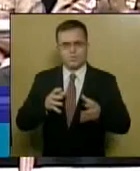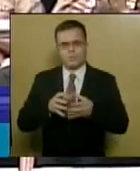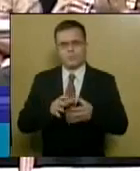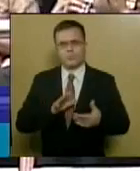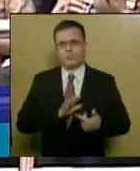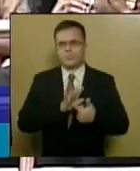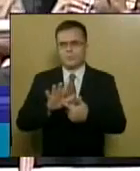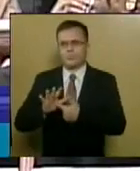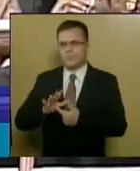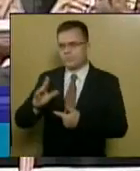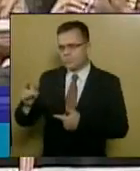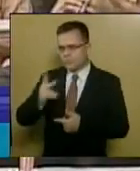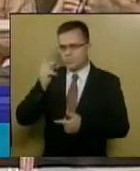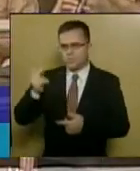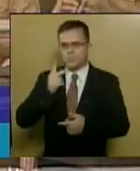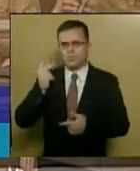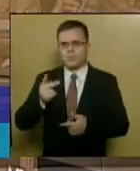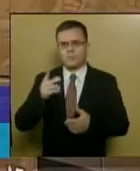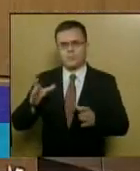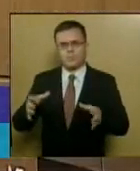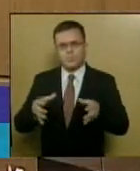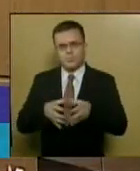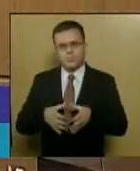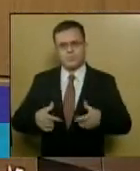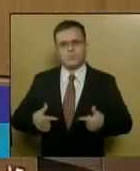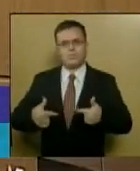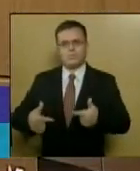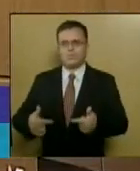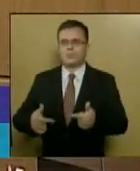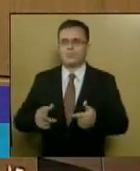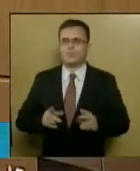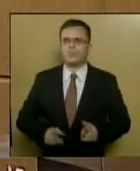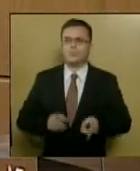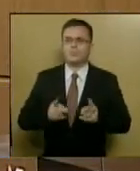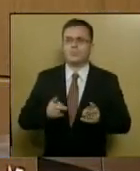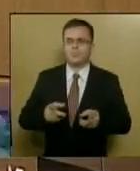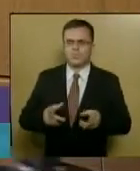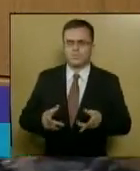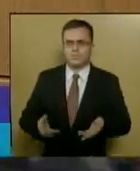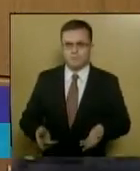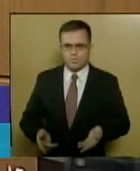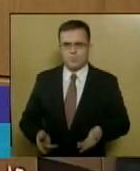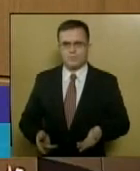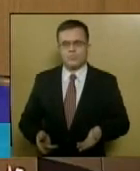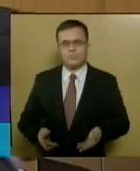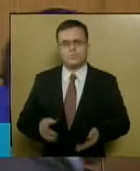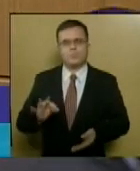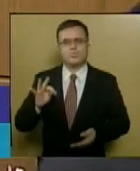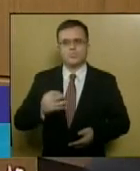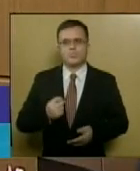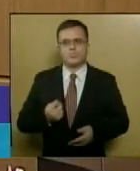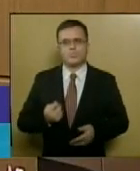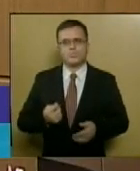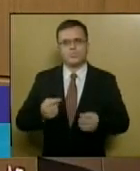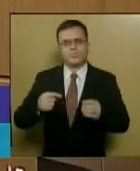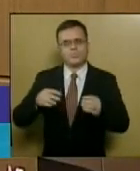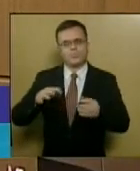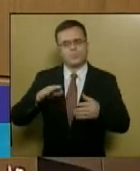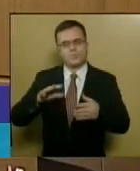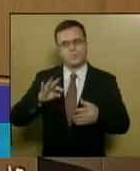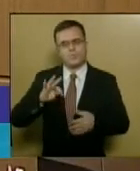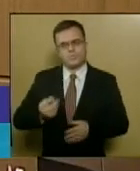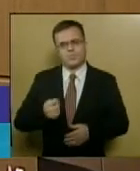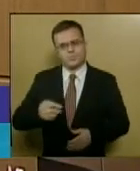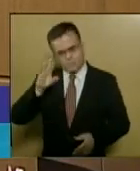denominação histórica Batalhão Campo Grande, em arco e de ouro, nos cantões destro e sinistro do